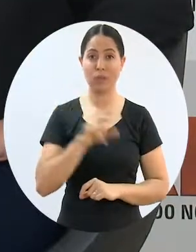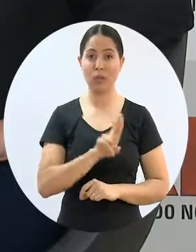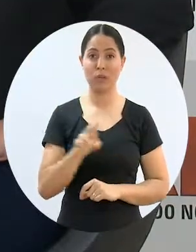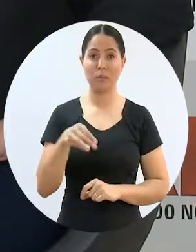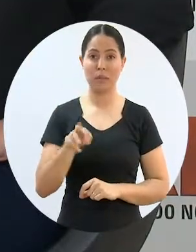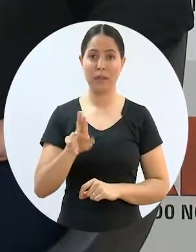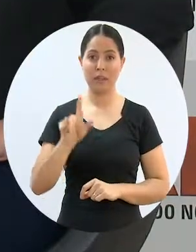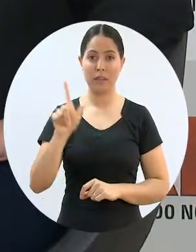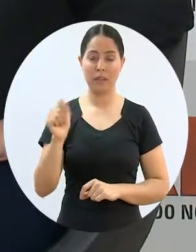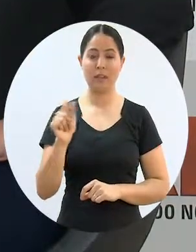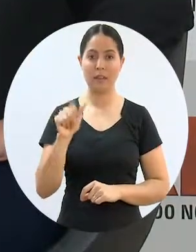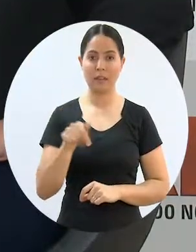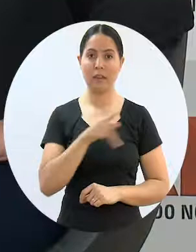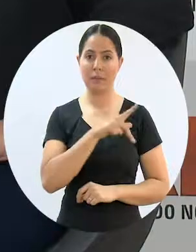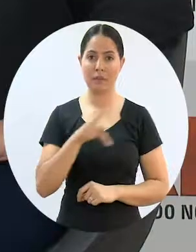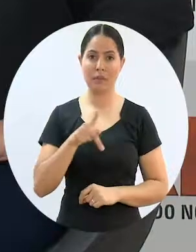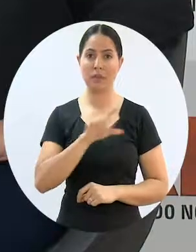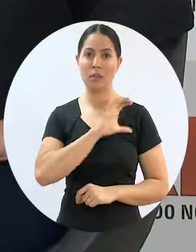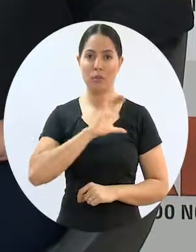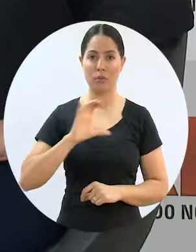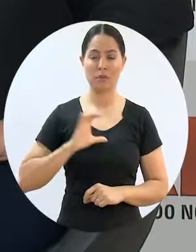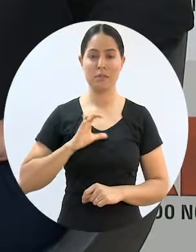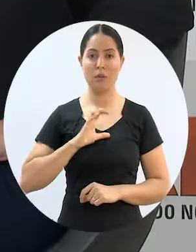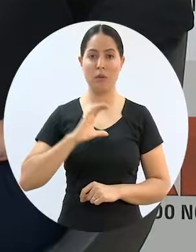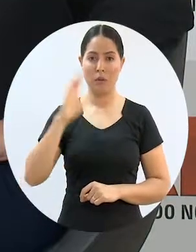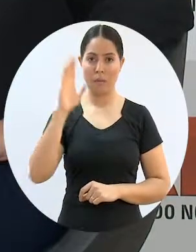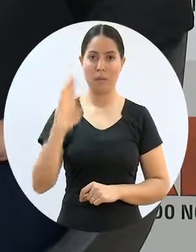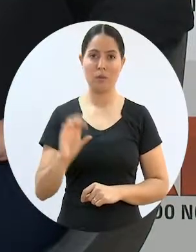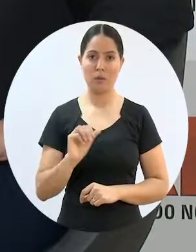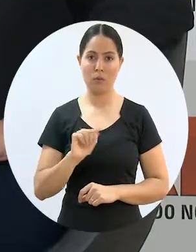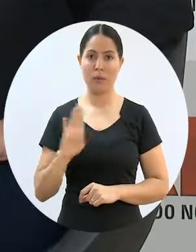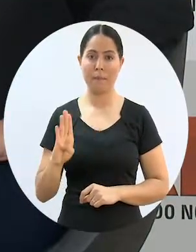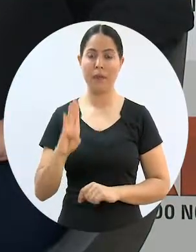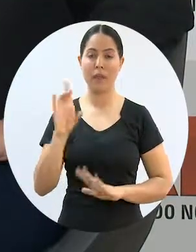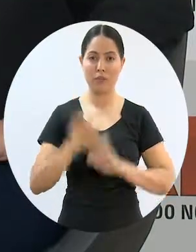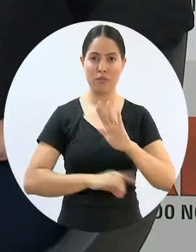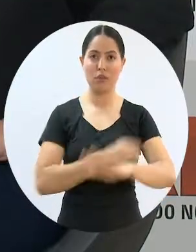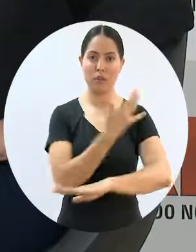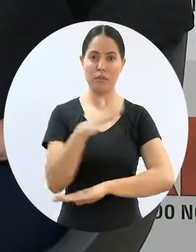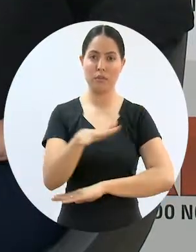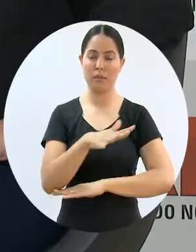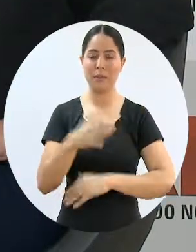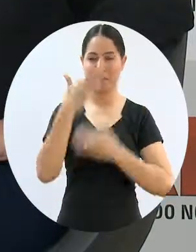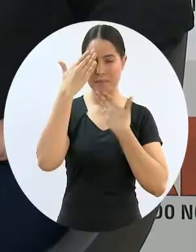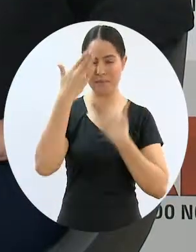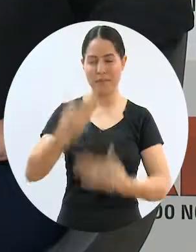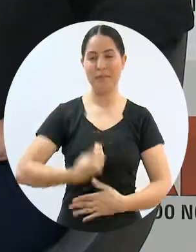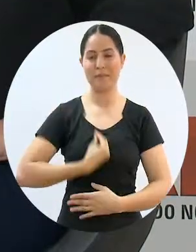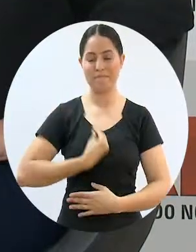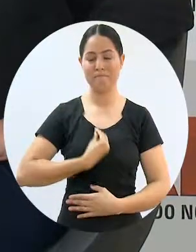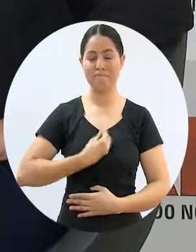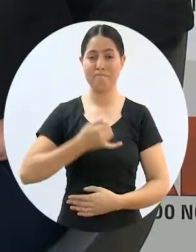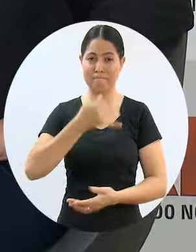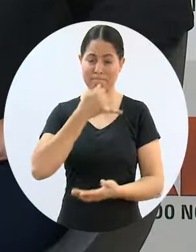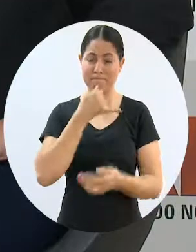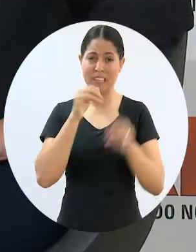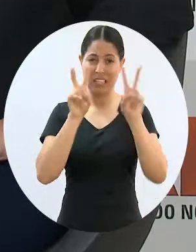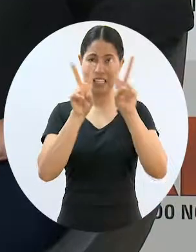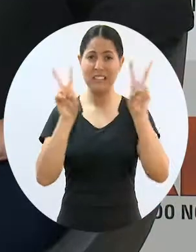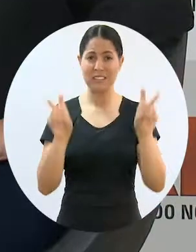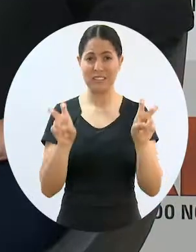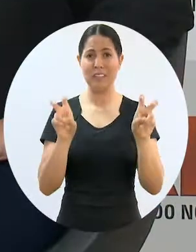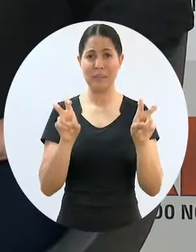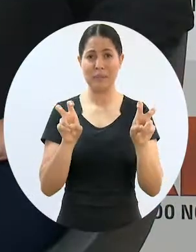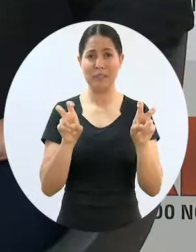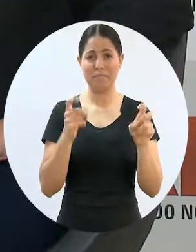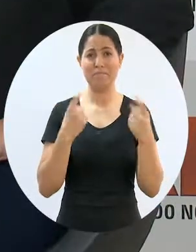Gadelha, presidente da Comissão Nacional de Direito Ambiental. Doutora Marina, muito obrigada por mais uma vez participar conosco aqui no AB Entrevista, mas